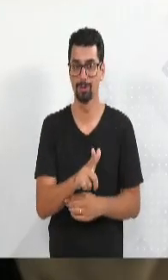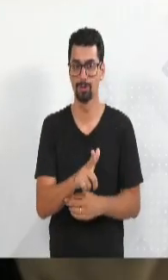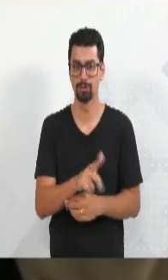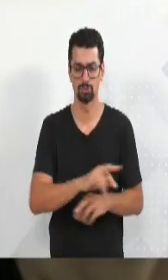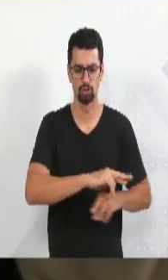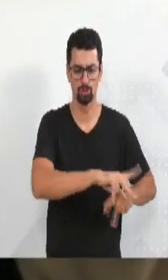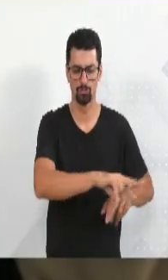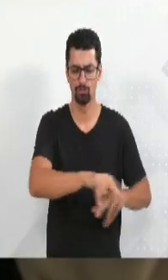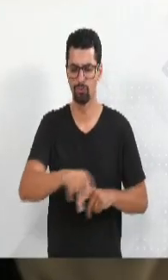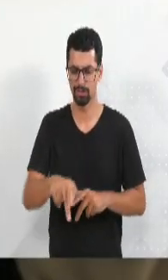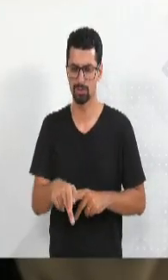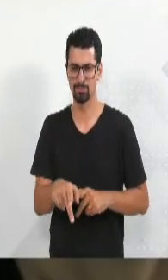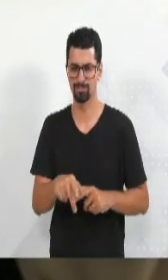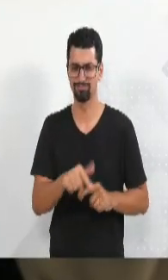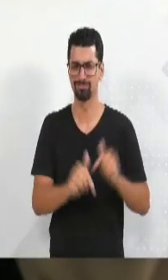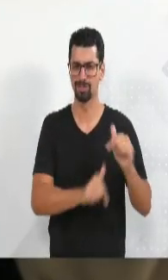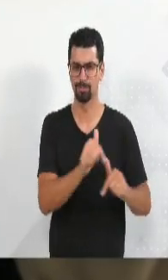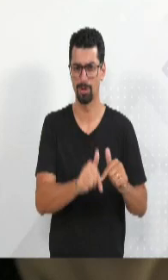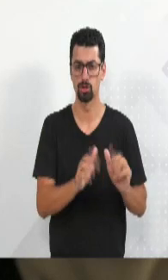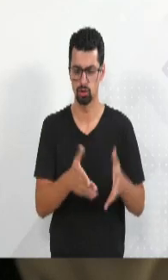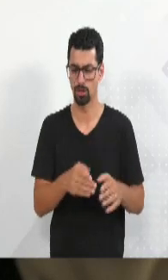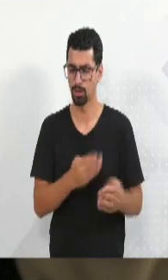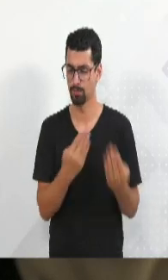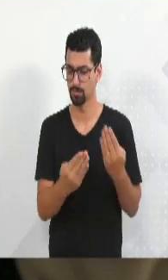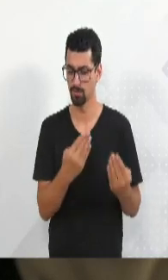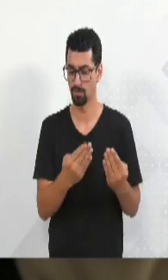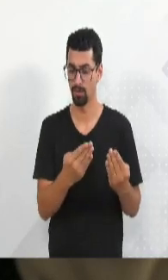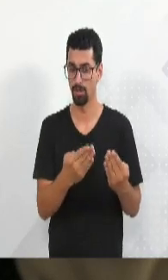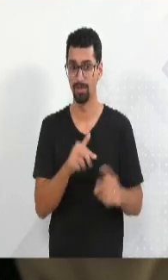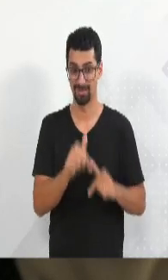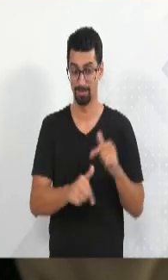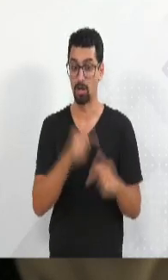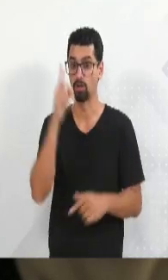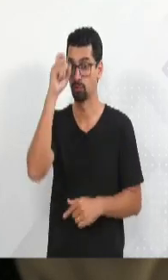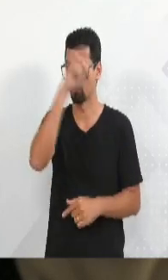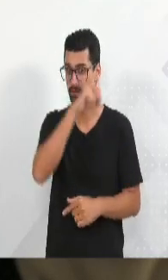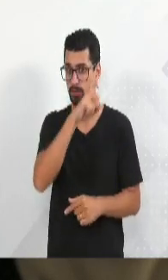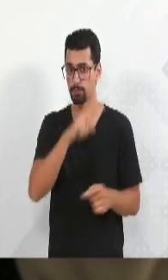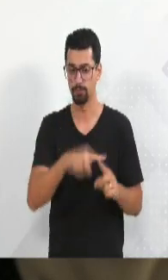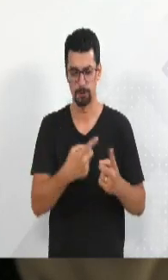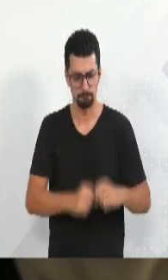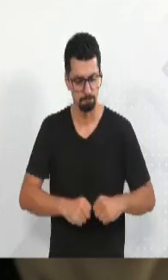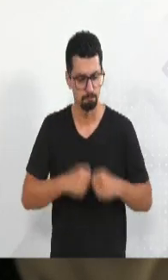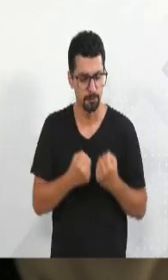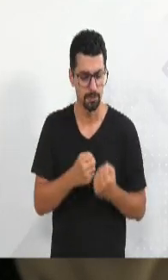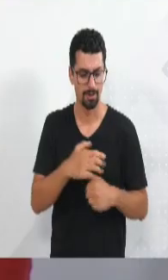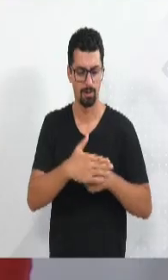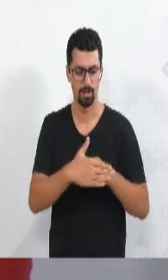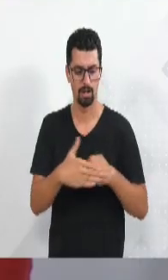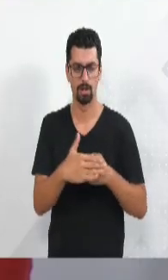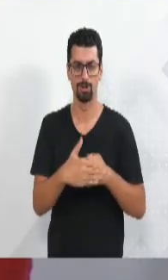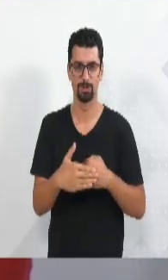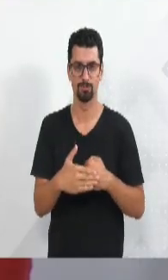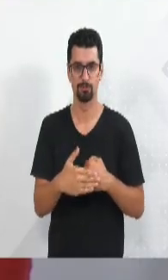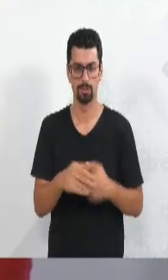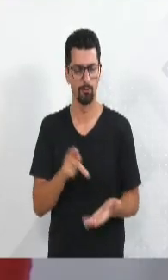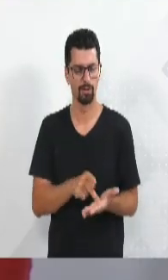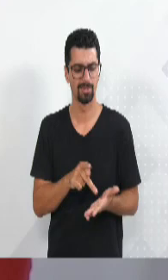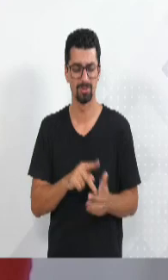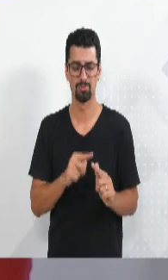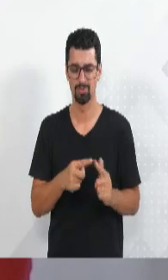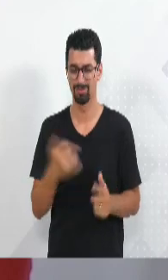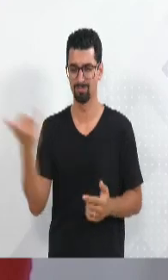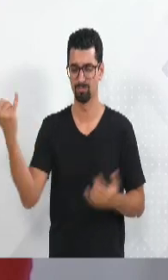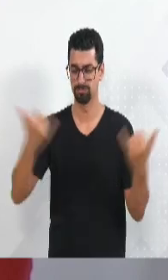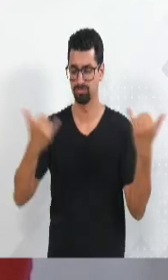já como psicólogo da Polícia Militar tarefa árdua na Qual exército muito zelo e carinho e a verdade porque nós ouvimos falar muito